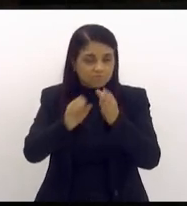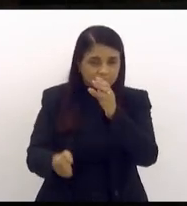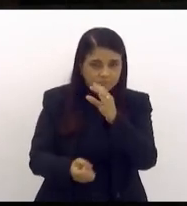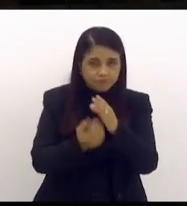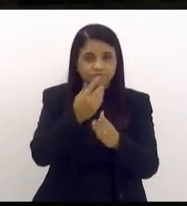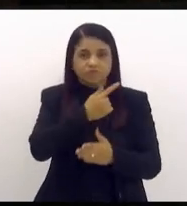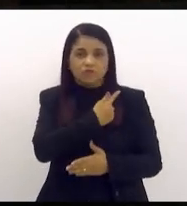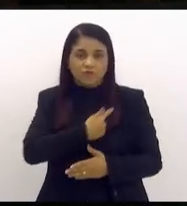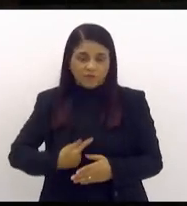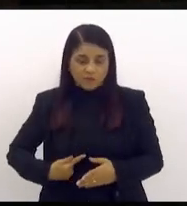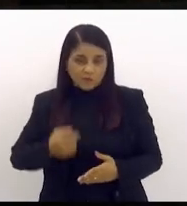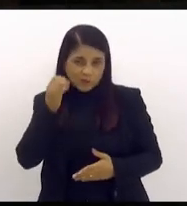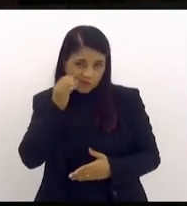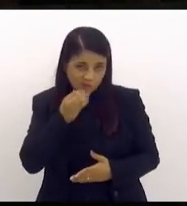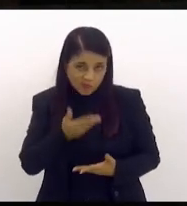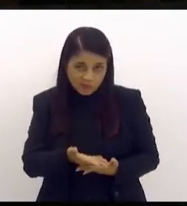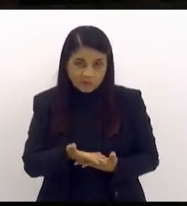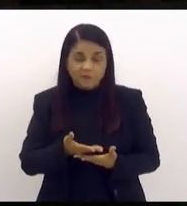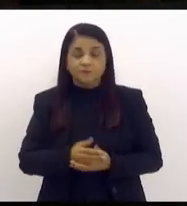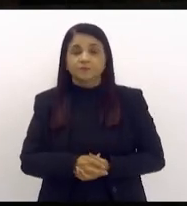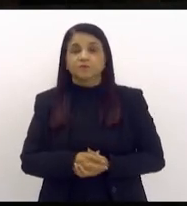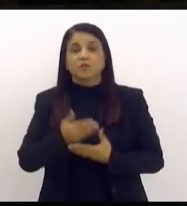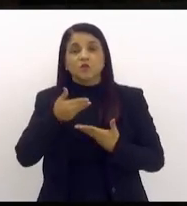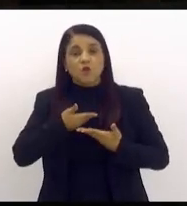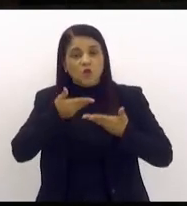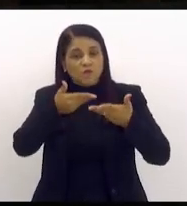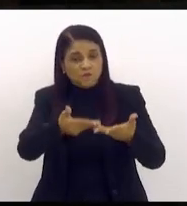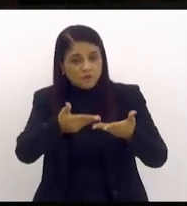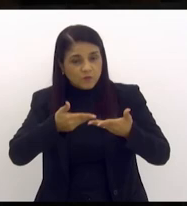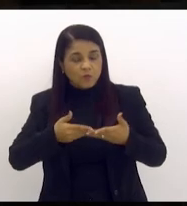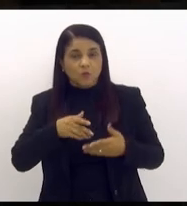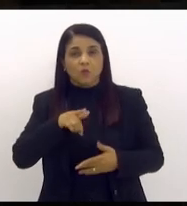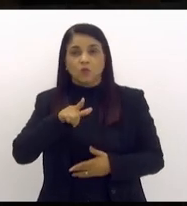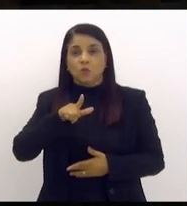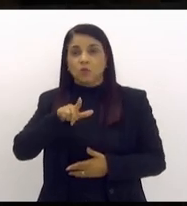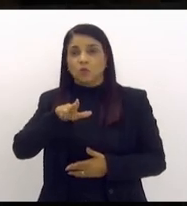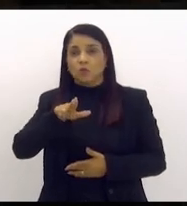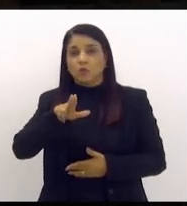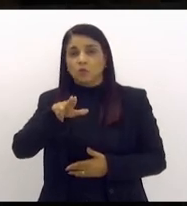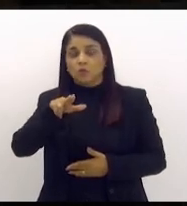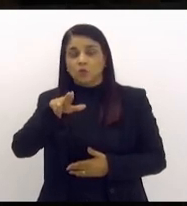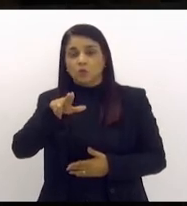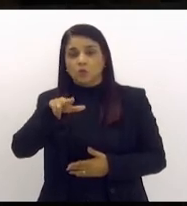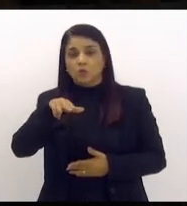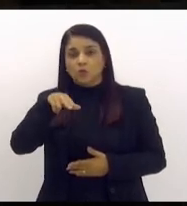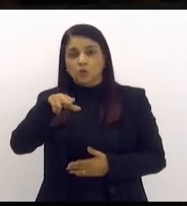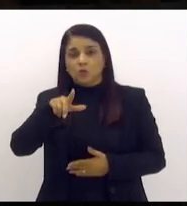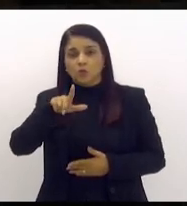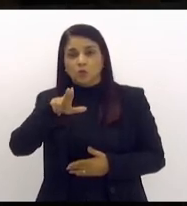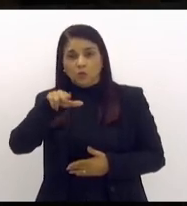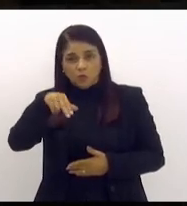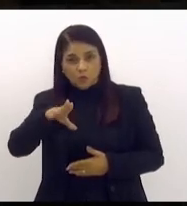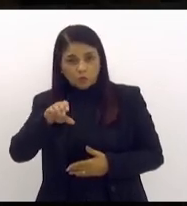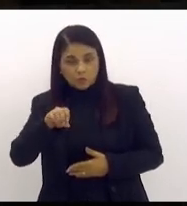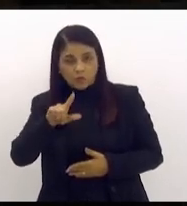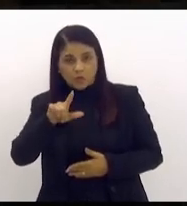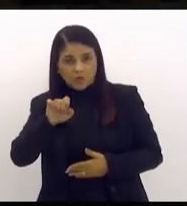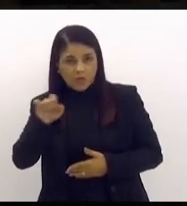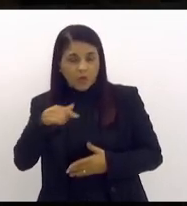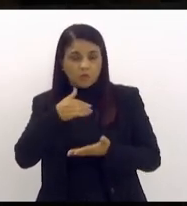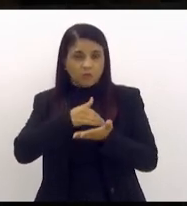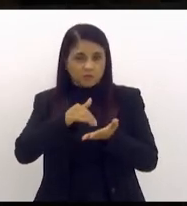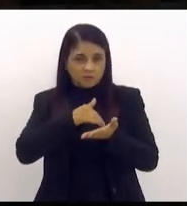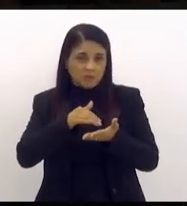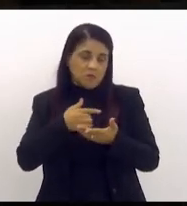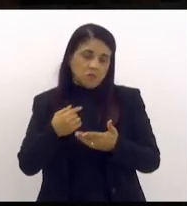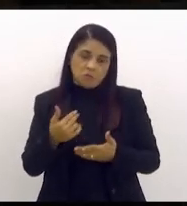início desse ano e convidou o deputado Hugo Leal para ser o secretário ele infelizmente não pode estar aqui porque tá num evento